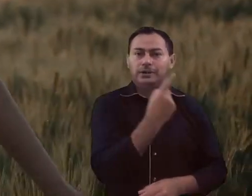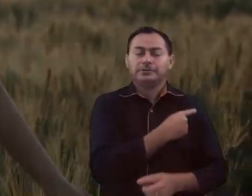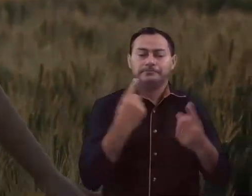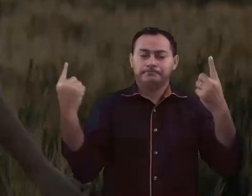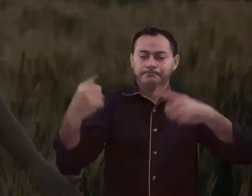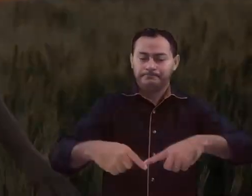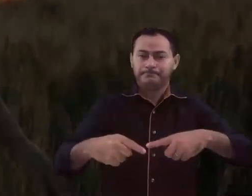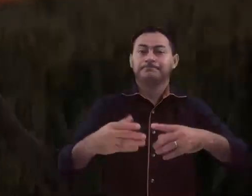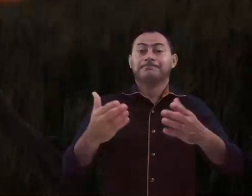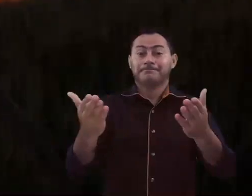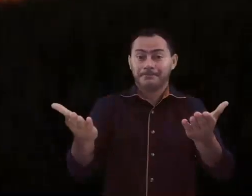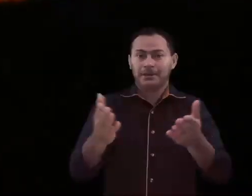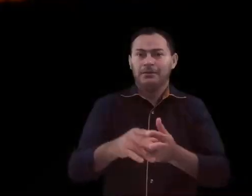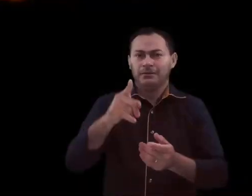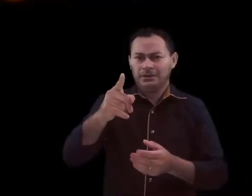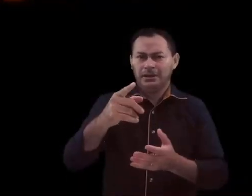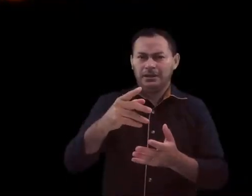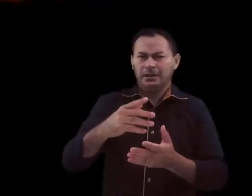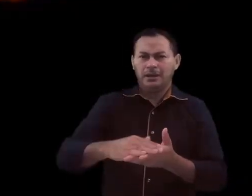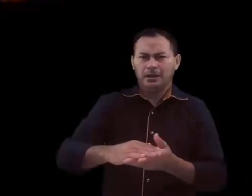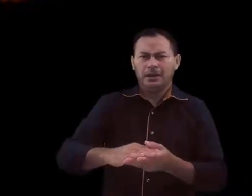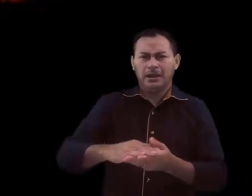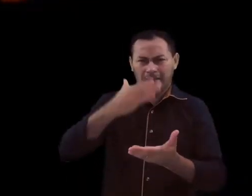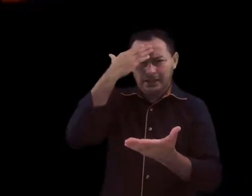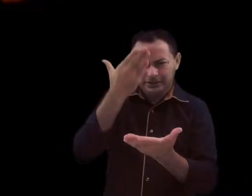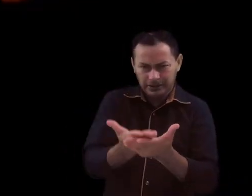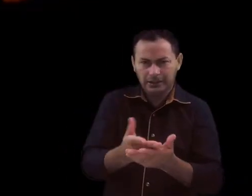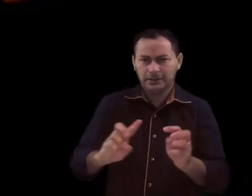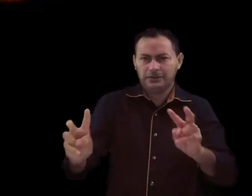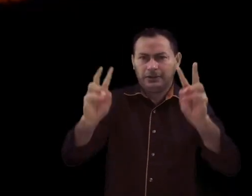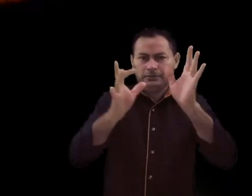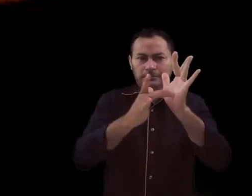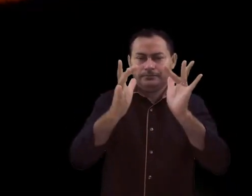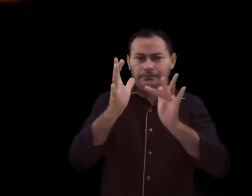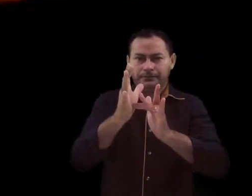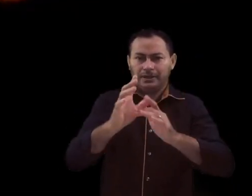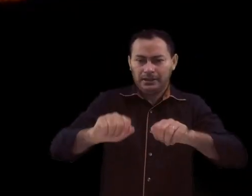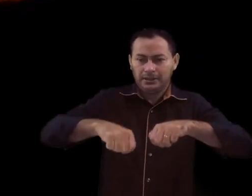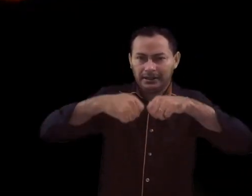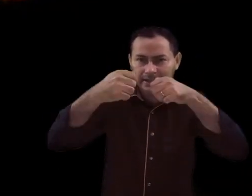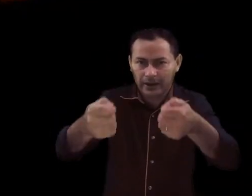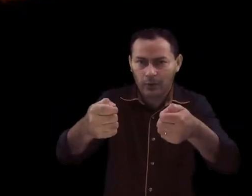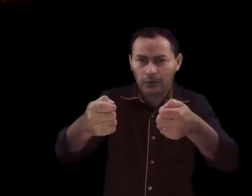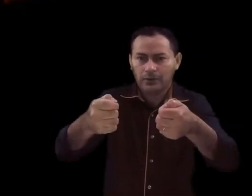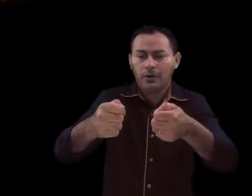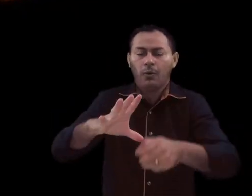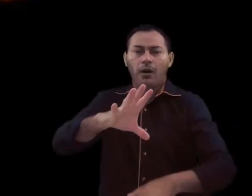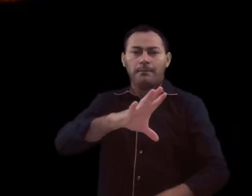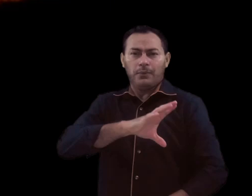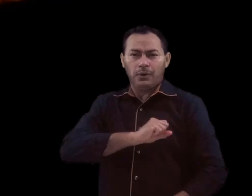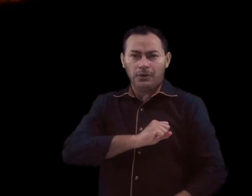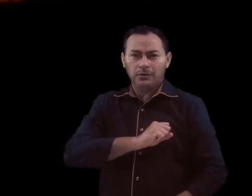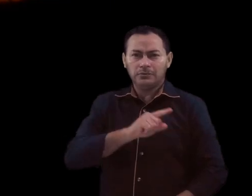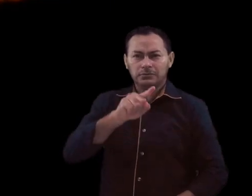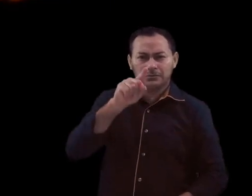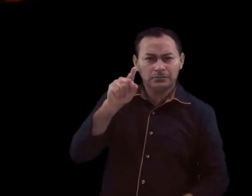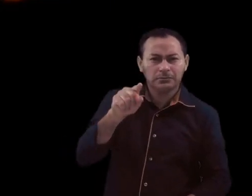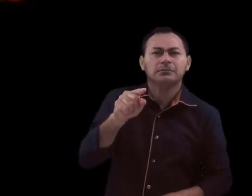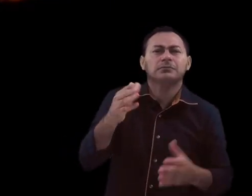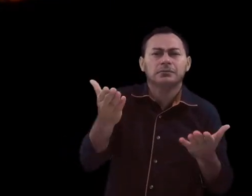nós. É um desafio e tanto, hein? Você confessa este valor que Jesus Cristo deu ao